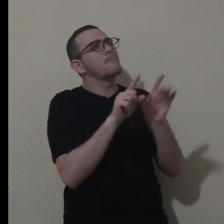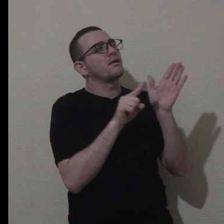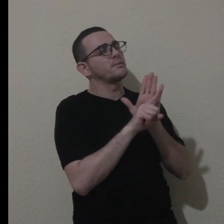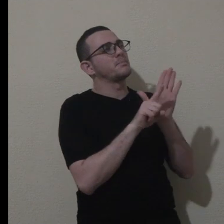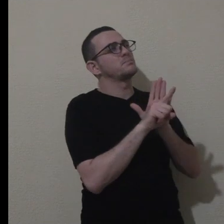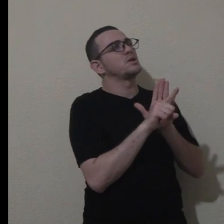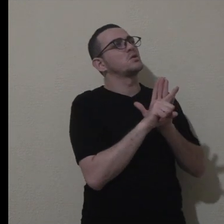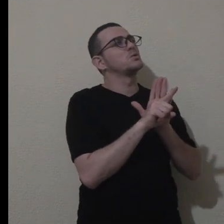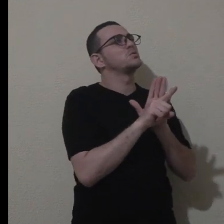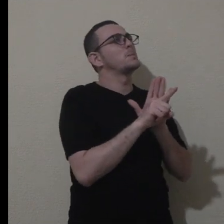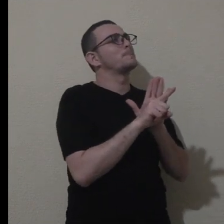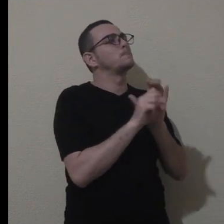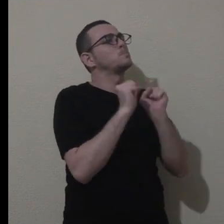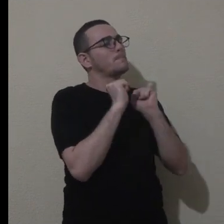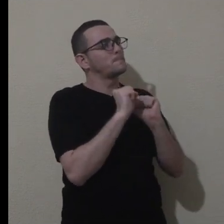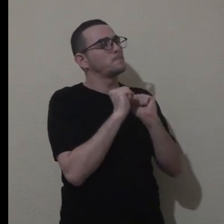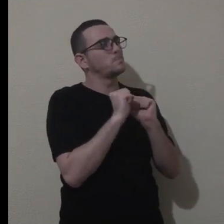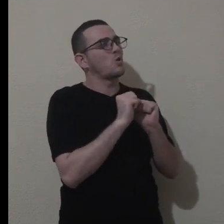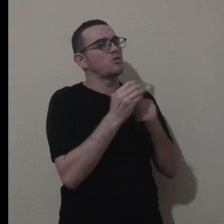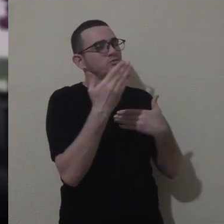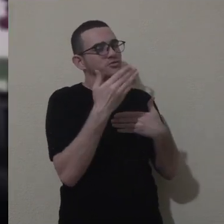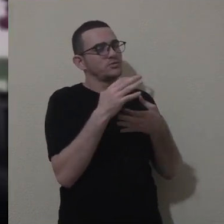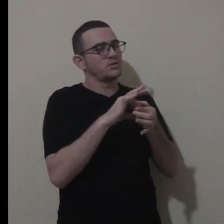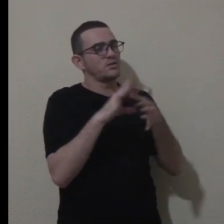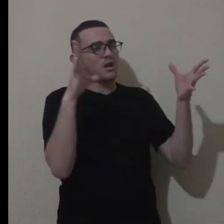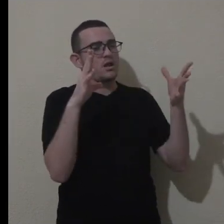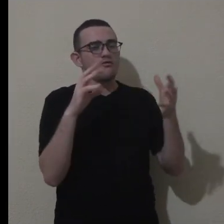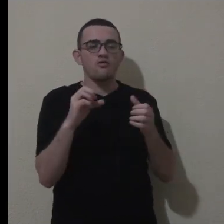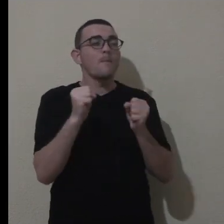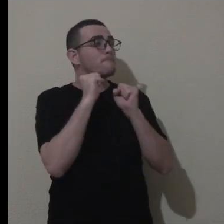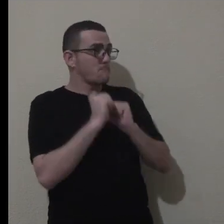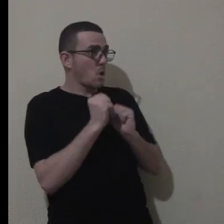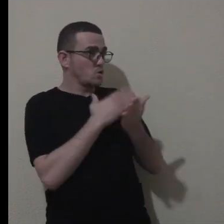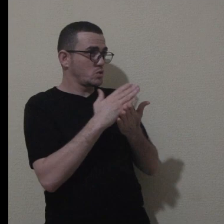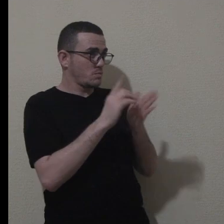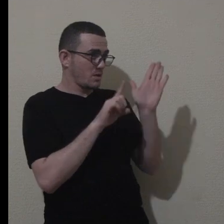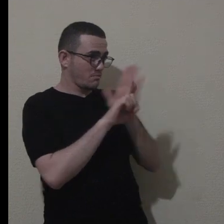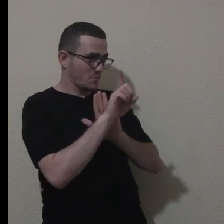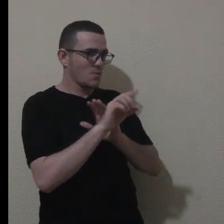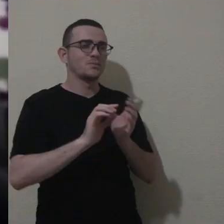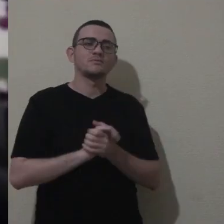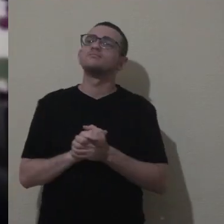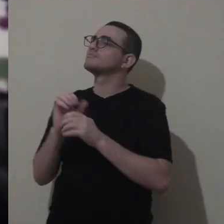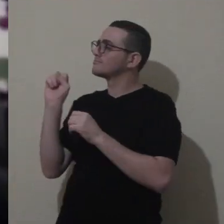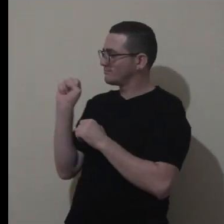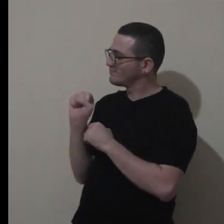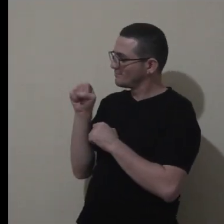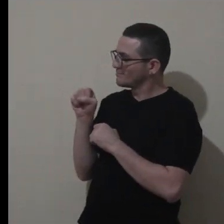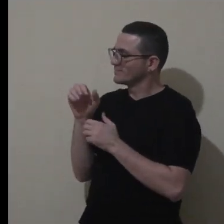mesmo, falar mesmo, pode ficar à vontade. Posso começar então com uma pergunta? Claro, vamos